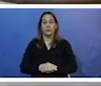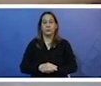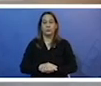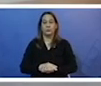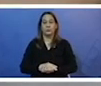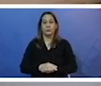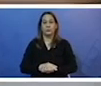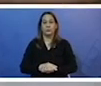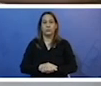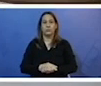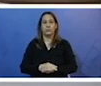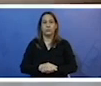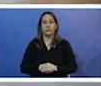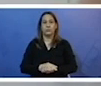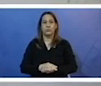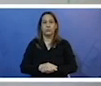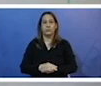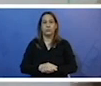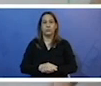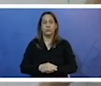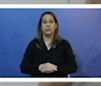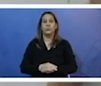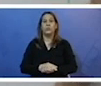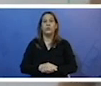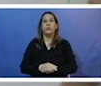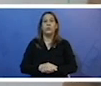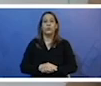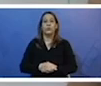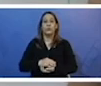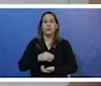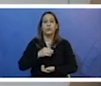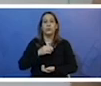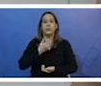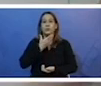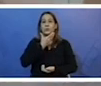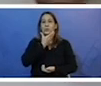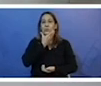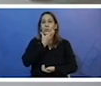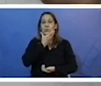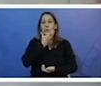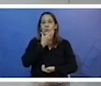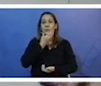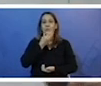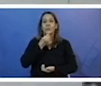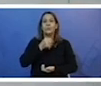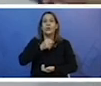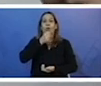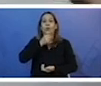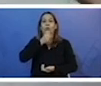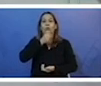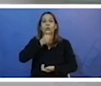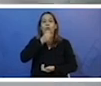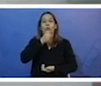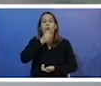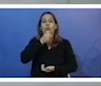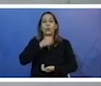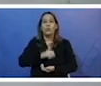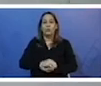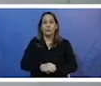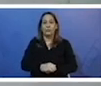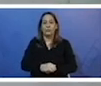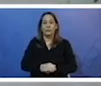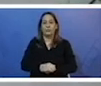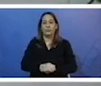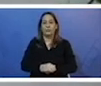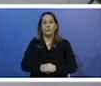hein? E quem vai aparecer? Olha lá, a cabeça branca, meio carequinha, é um